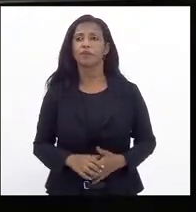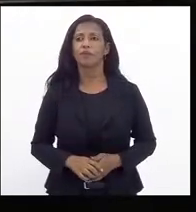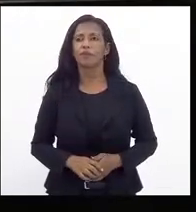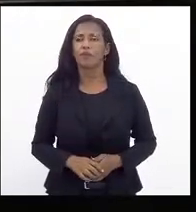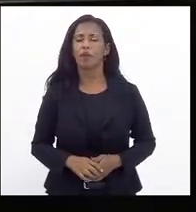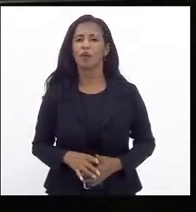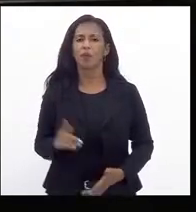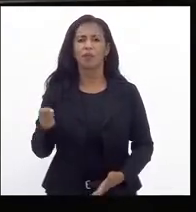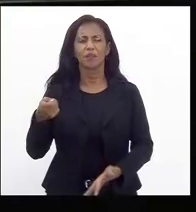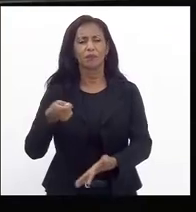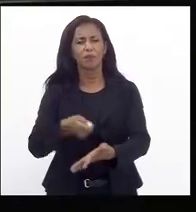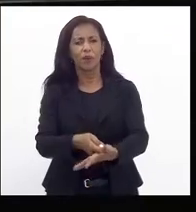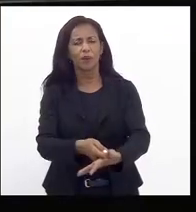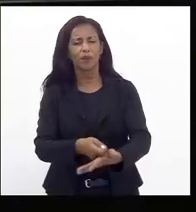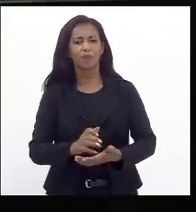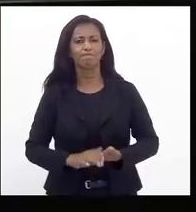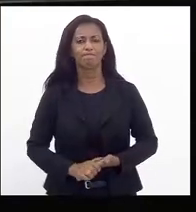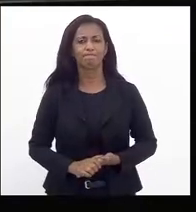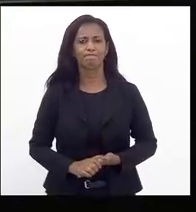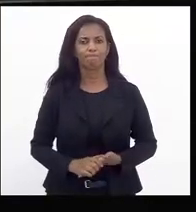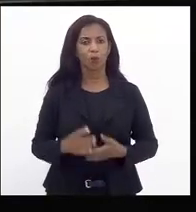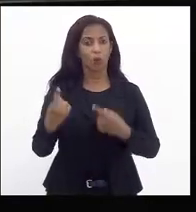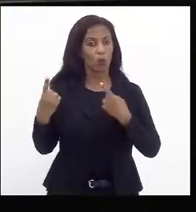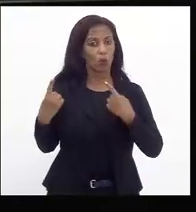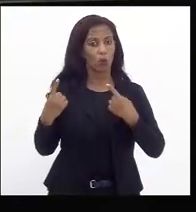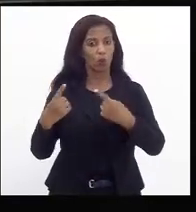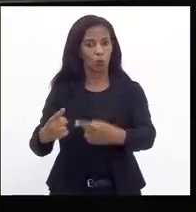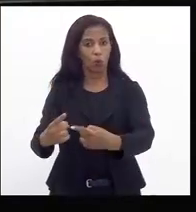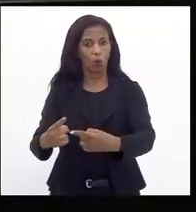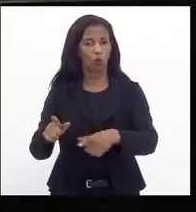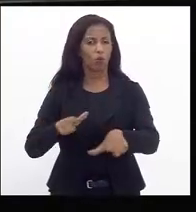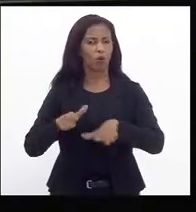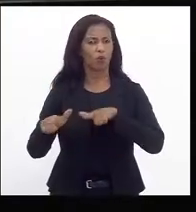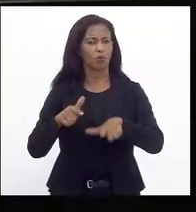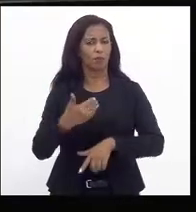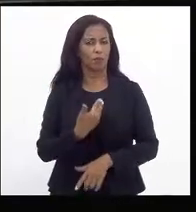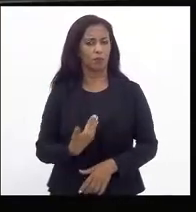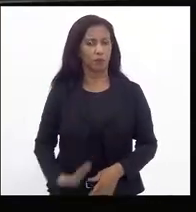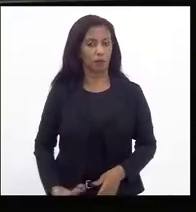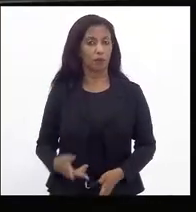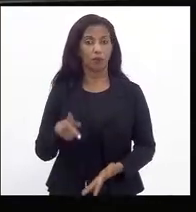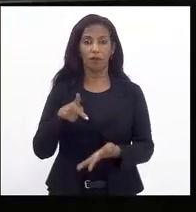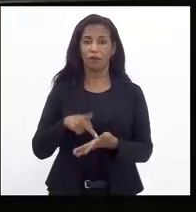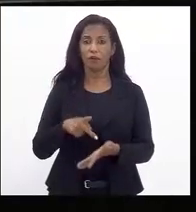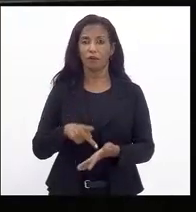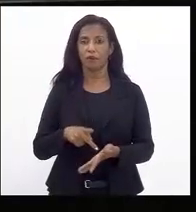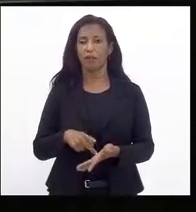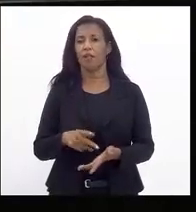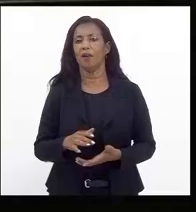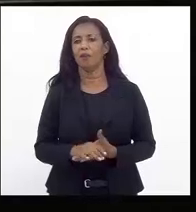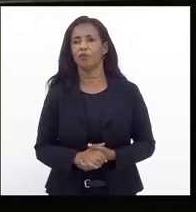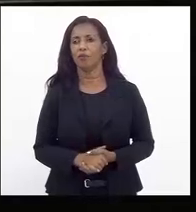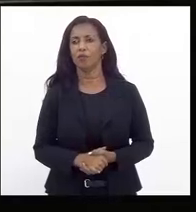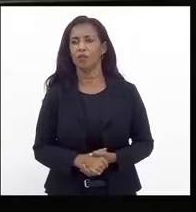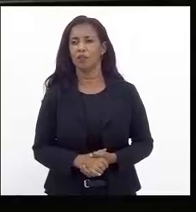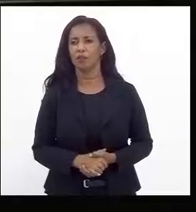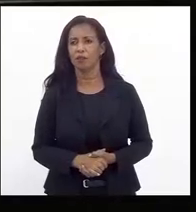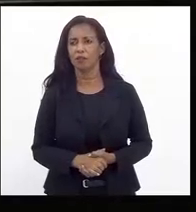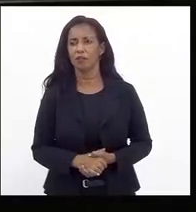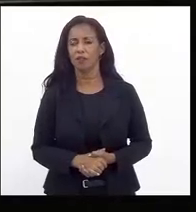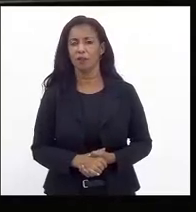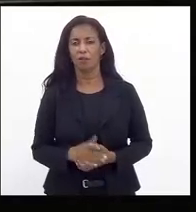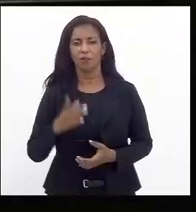nos impõe um ataque profunda ou serviço público é verdade sim dito aqui